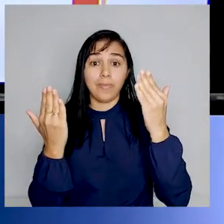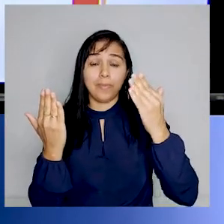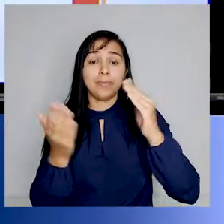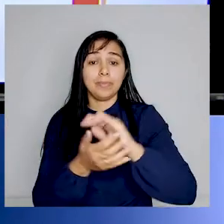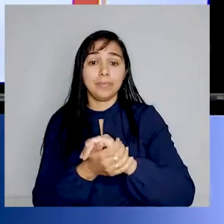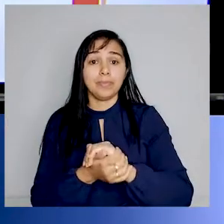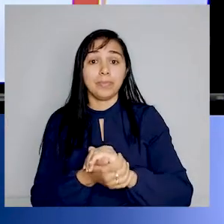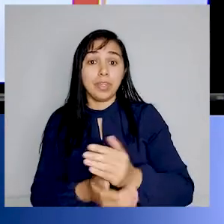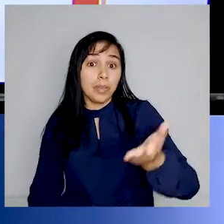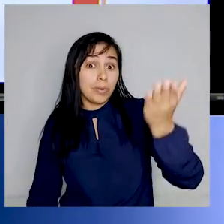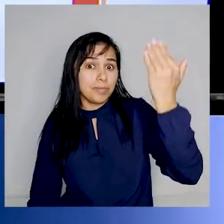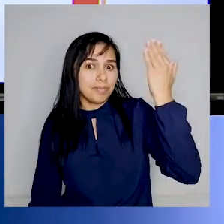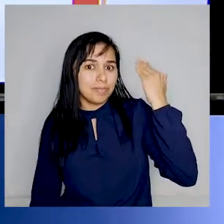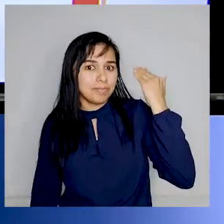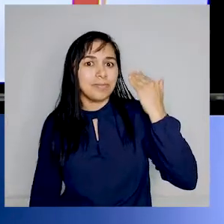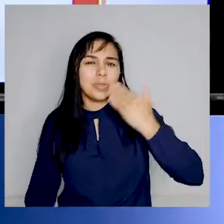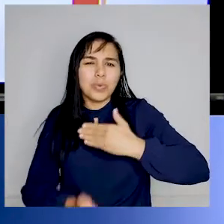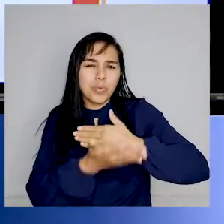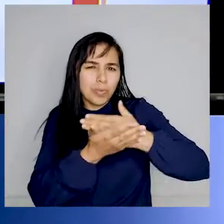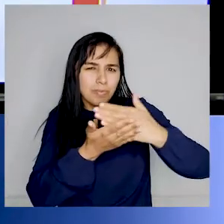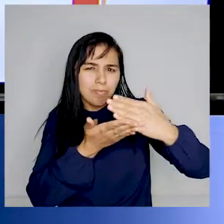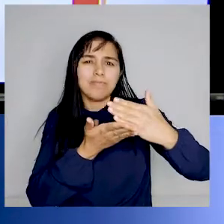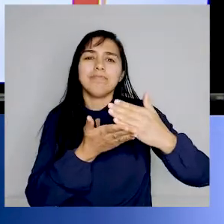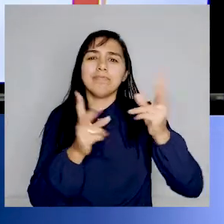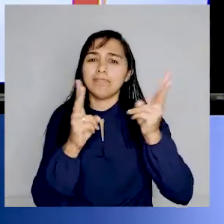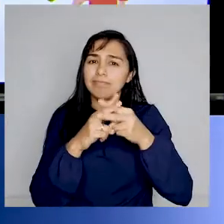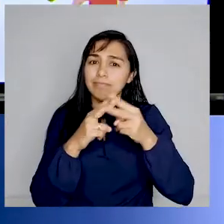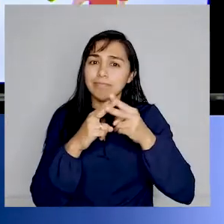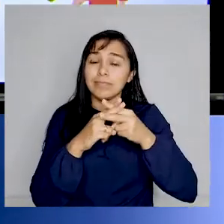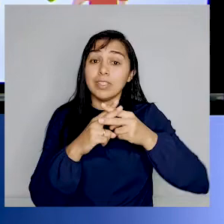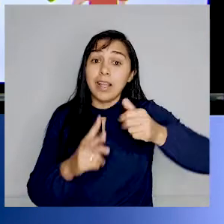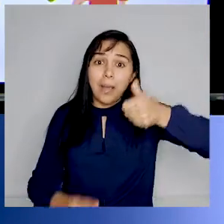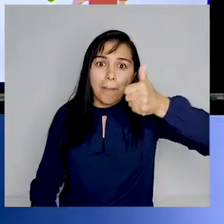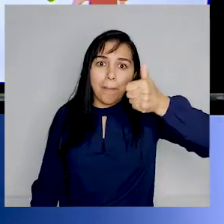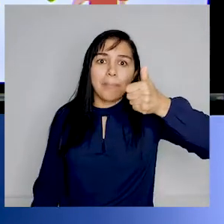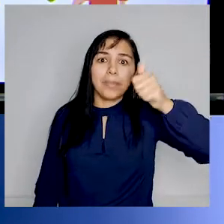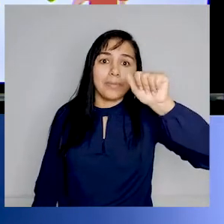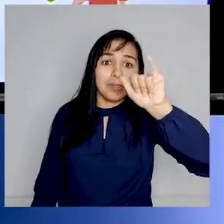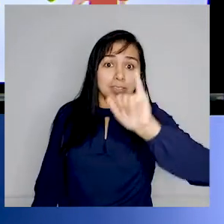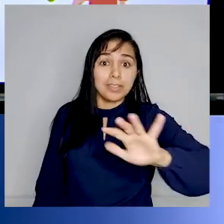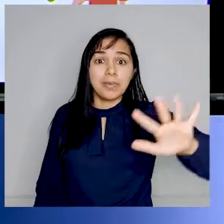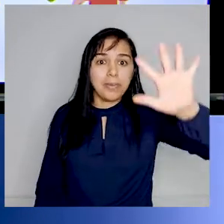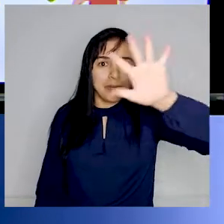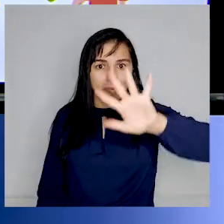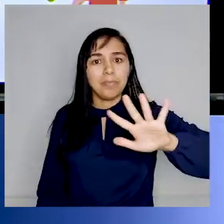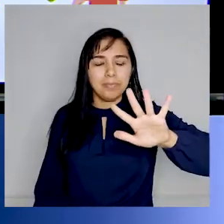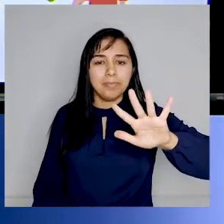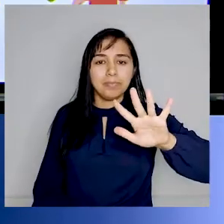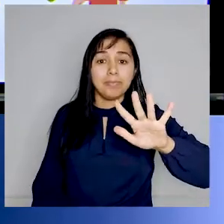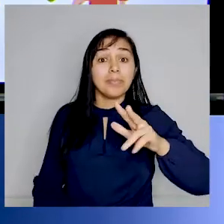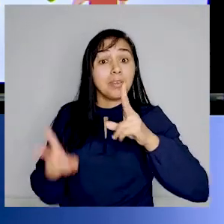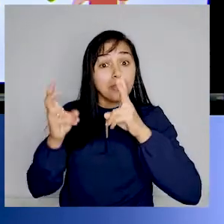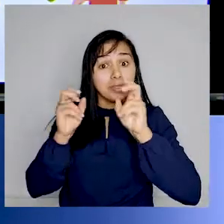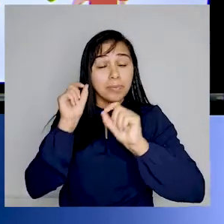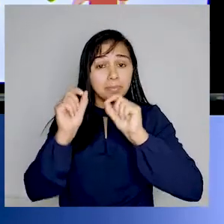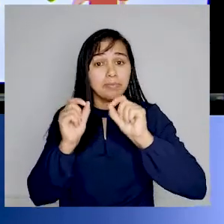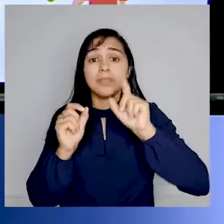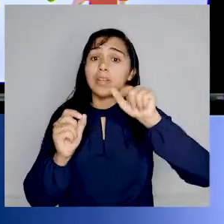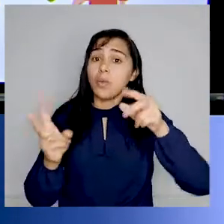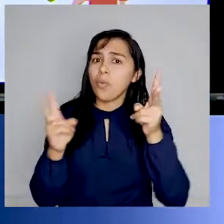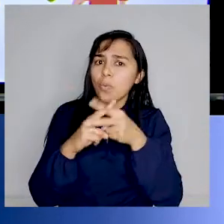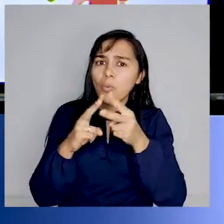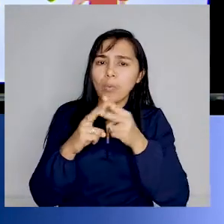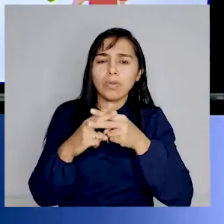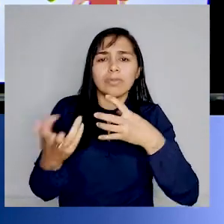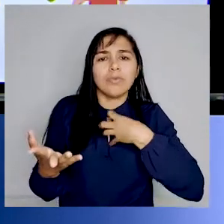ao início das lutas, como nós mostramos para vocês agora há pouco. Como, por exemplo, olha aqui, as primeiras imagens, elas referentes às